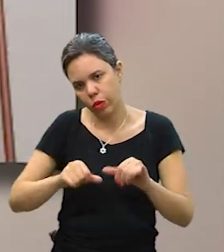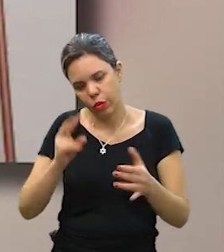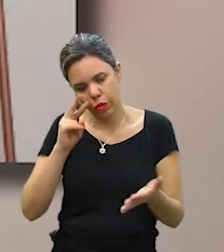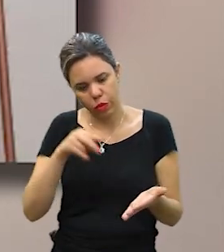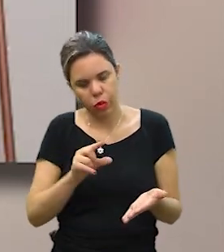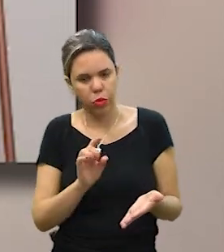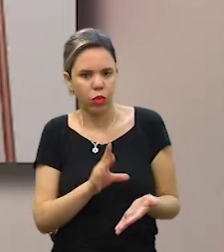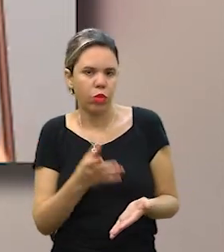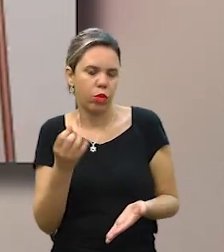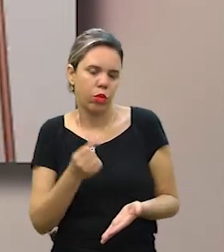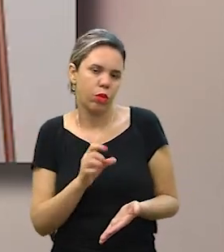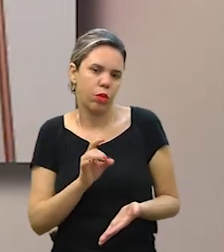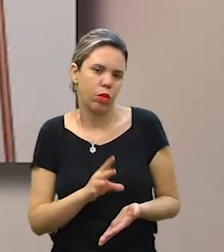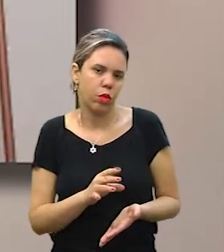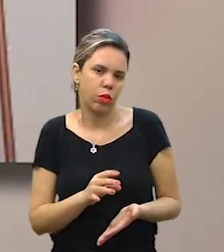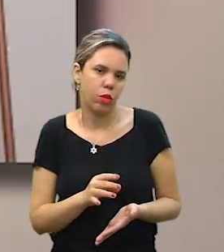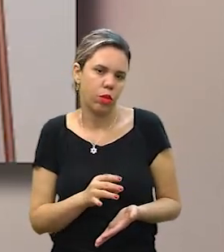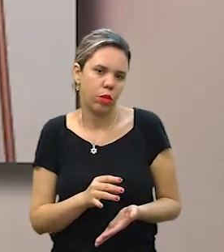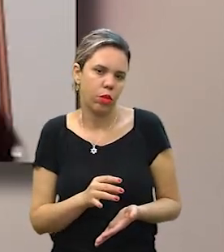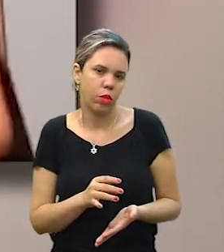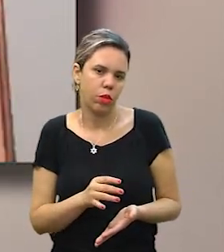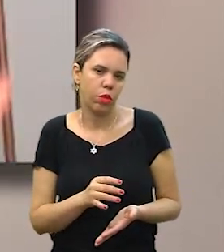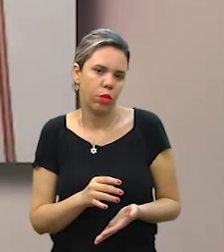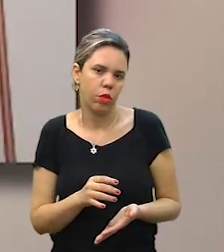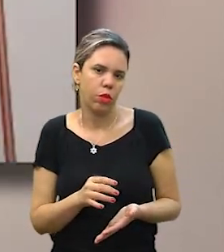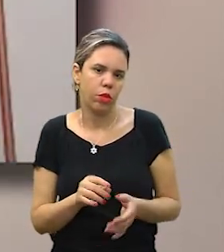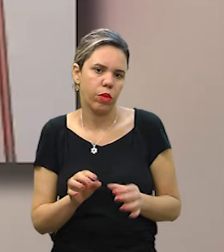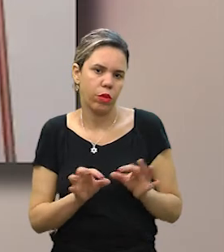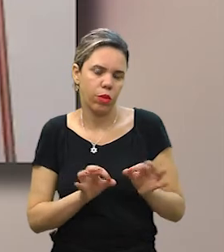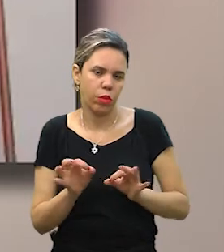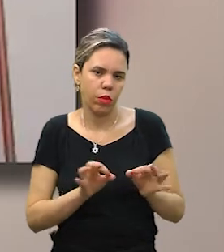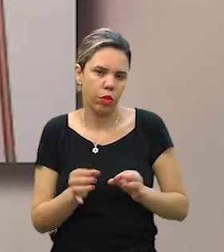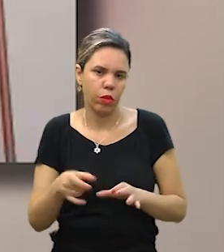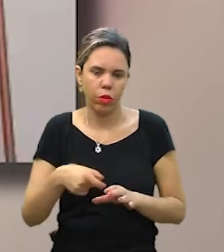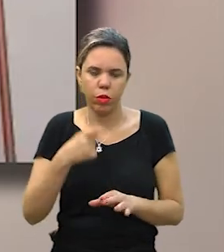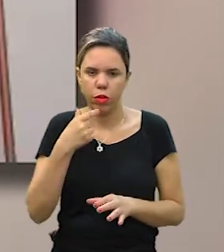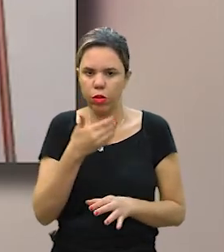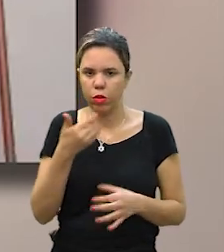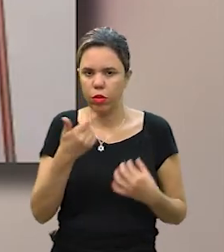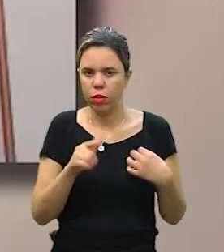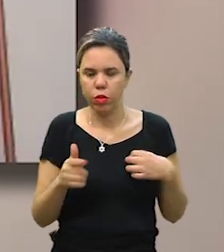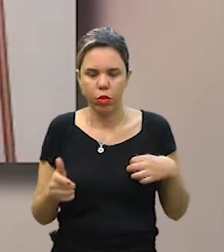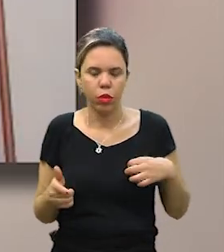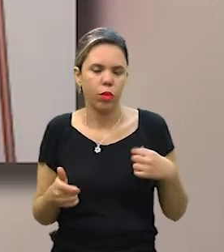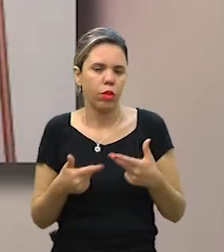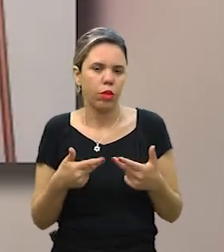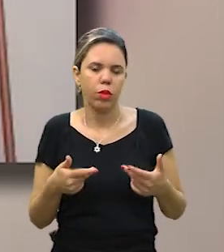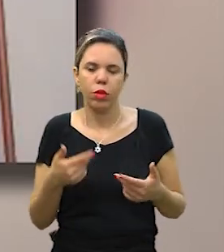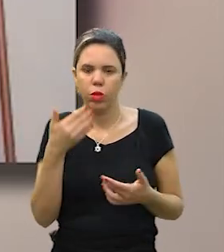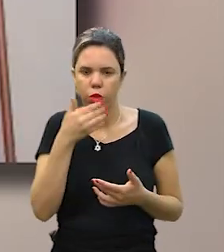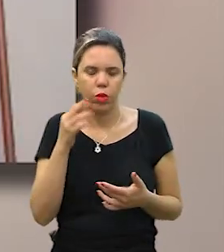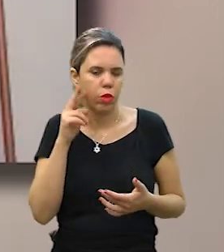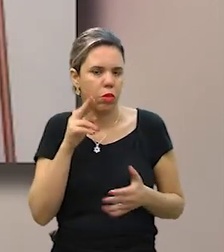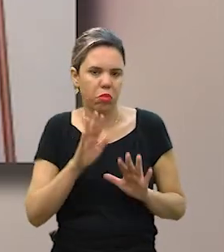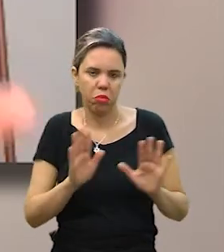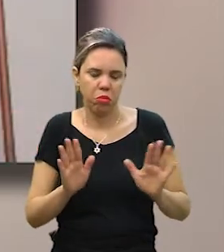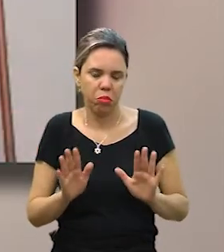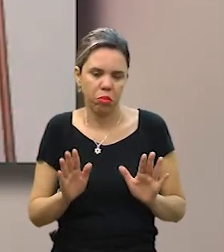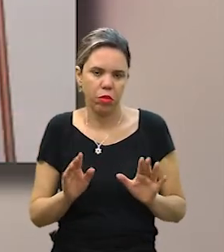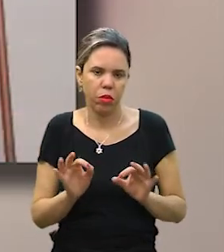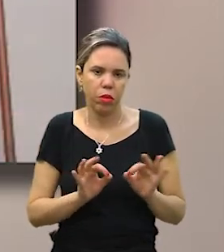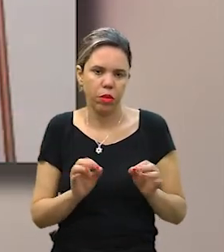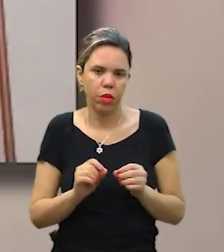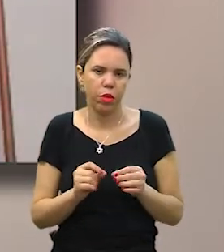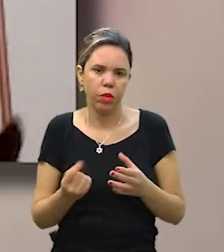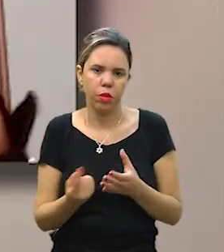que você olha lá, é só o leite e o fermento para fazer o iogurte. Ele não tem açúcar, ele não tem corante, conservante. E aí você